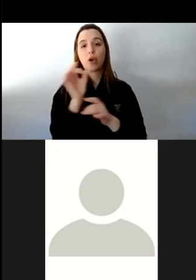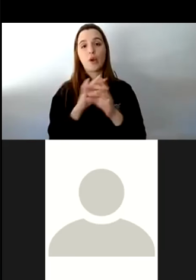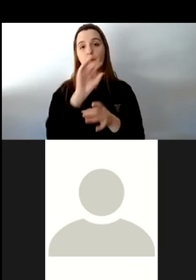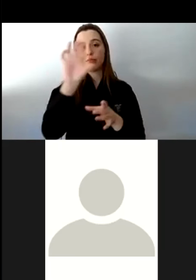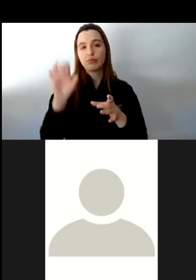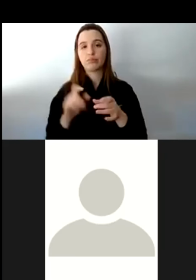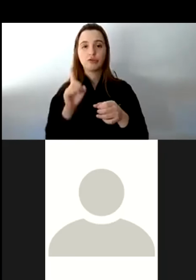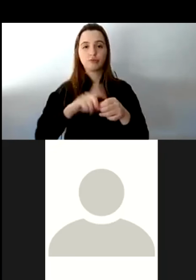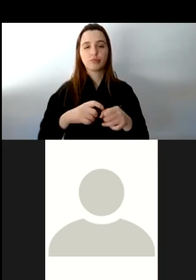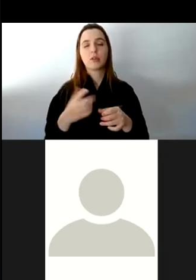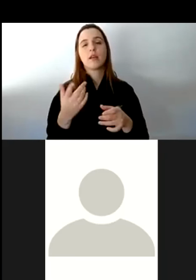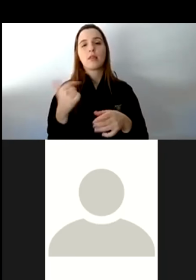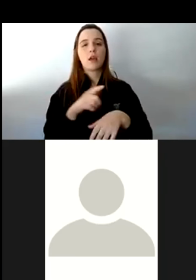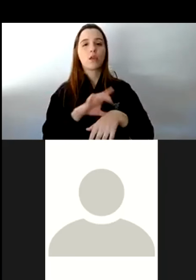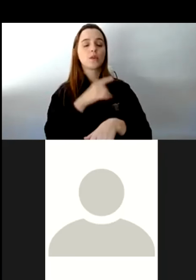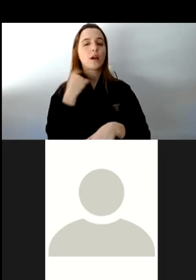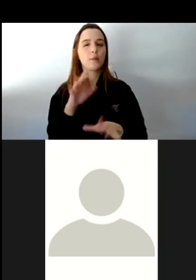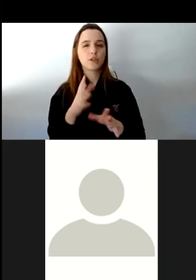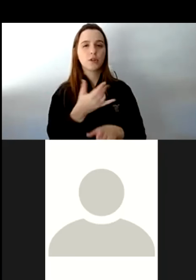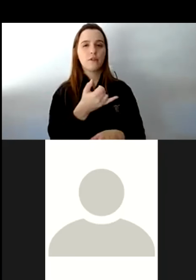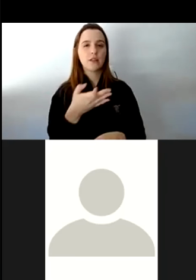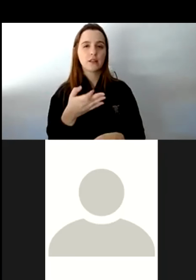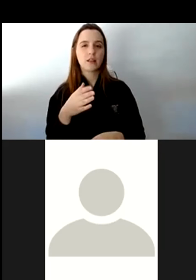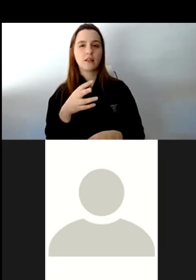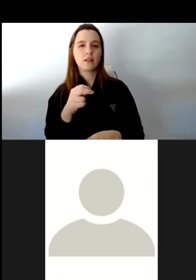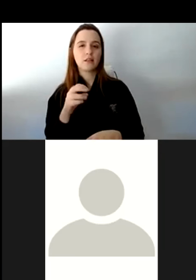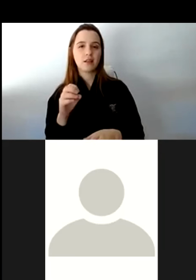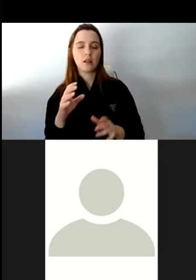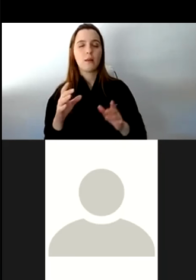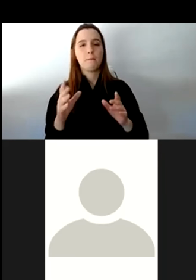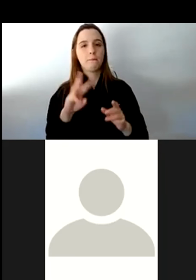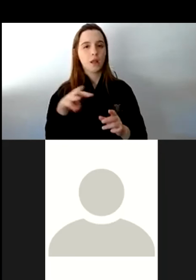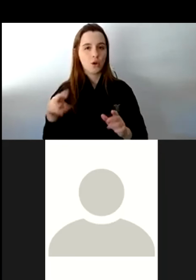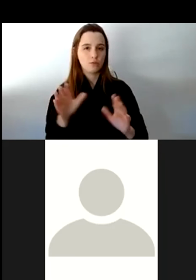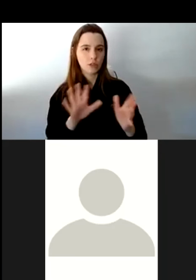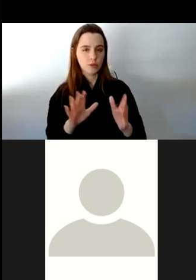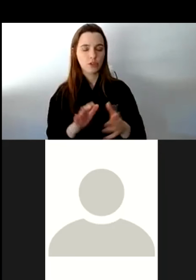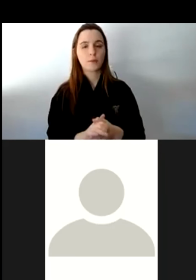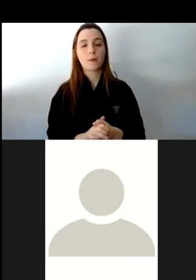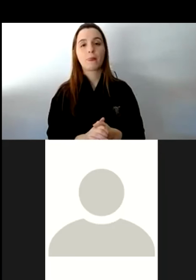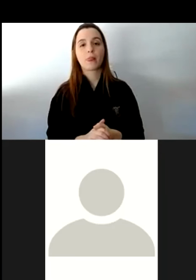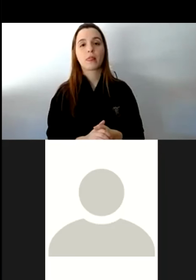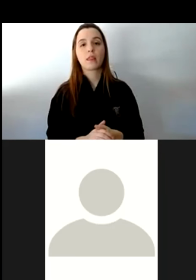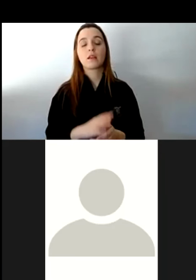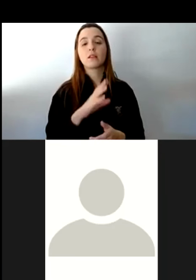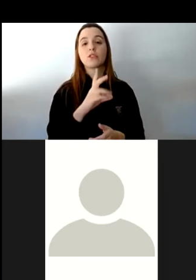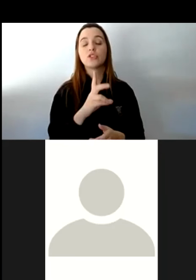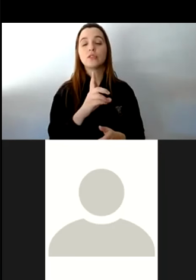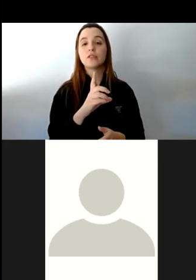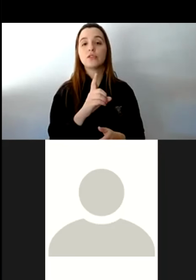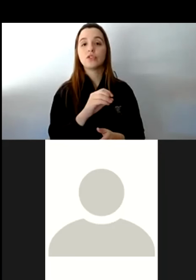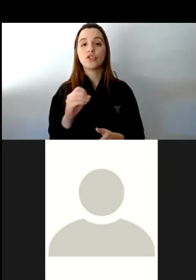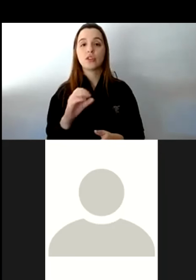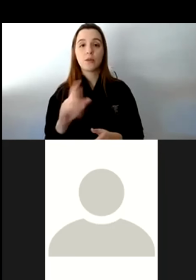36 milhões, respectivamente para Portugal 600.000. Destas 600.000, 80% são doenças genéticas